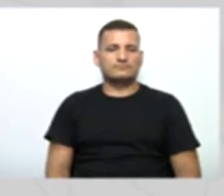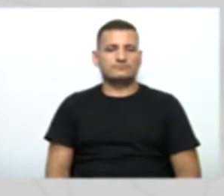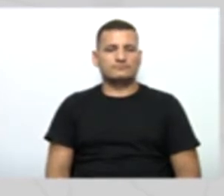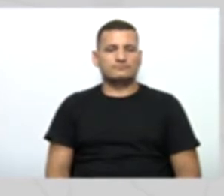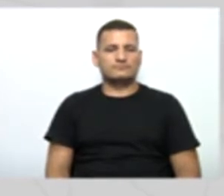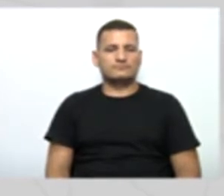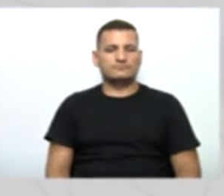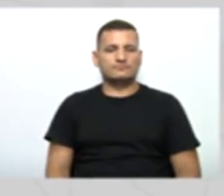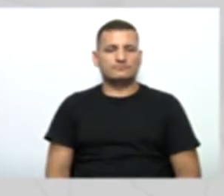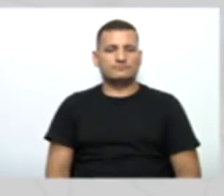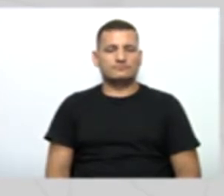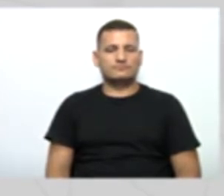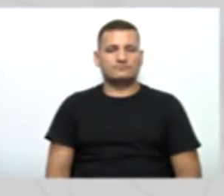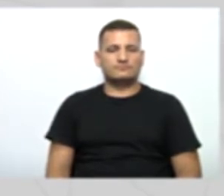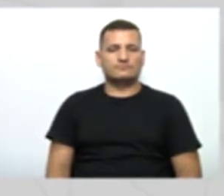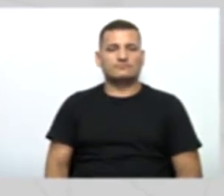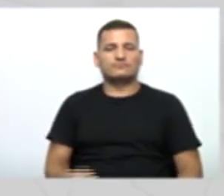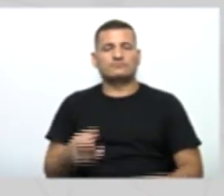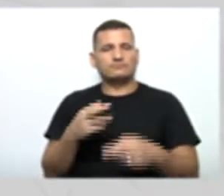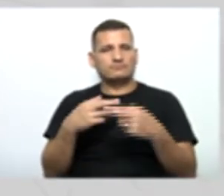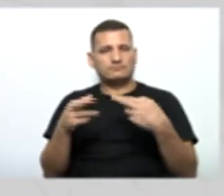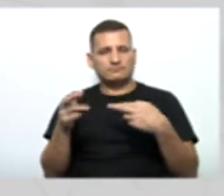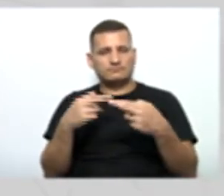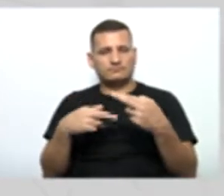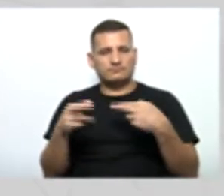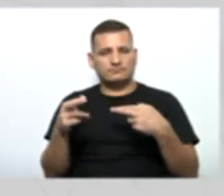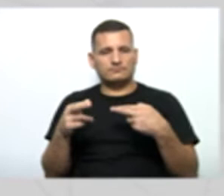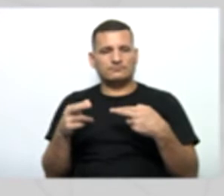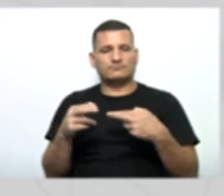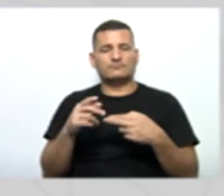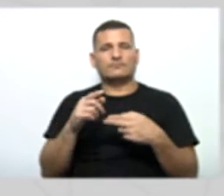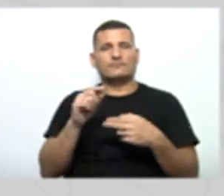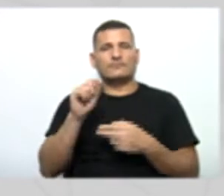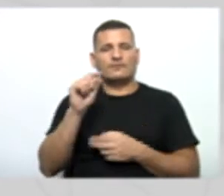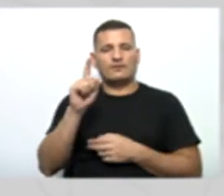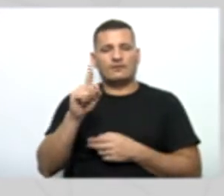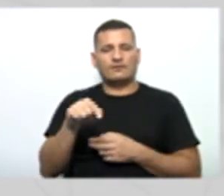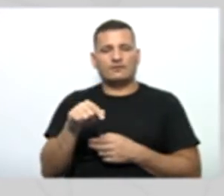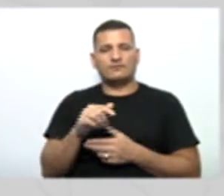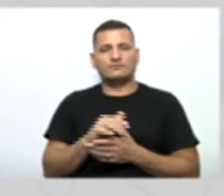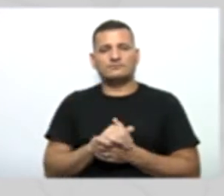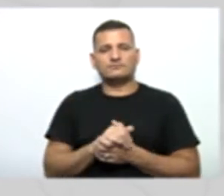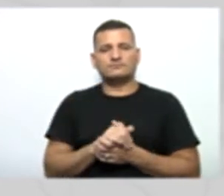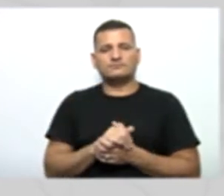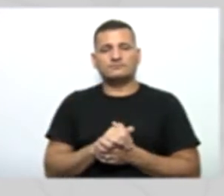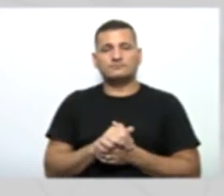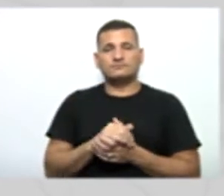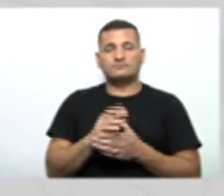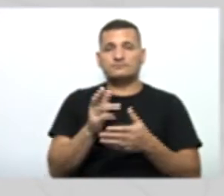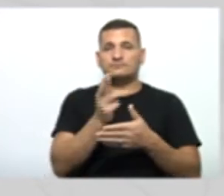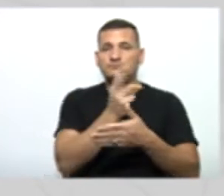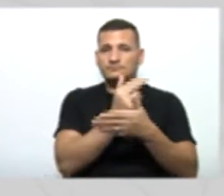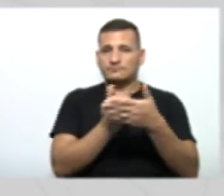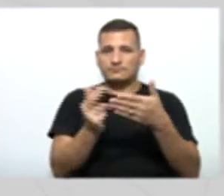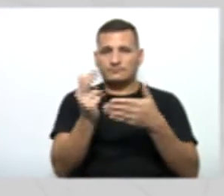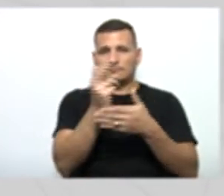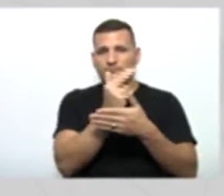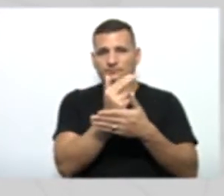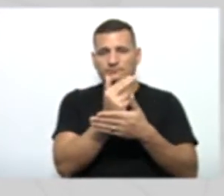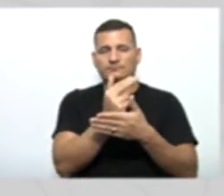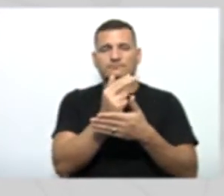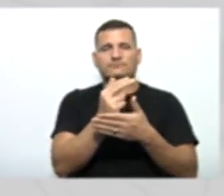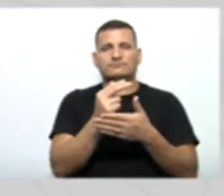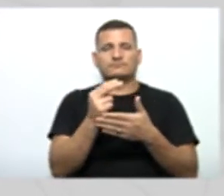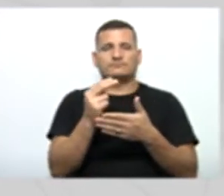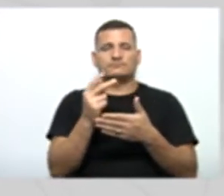É o quê? Um relacionamento de inclusão é uma relação através da qual o caso de uso insere em